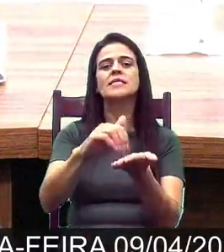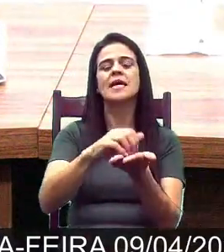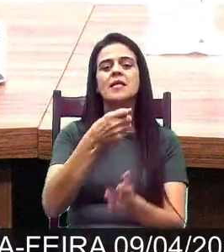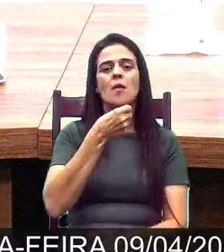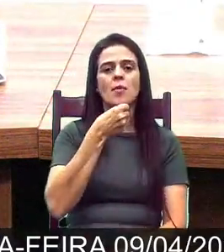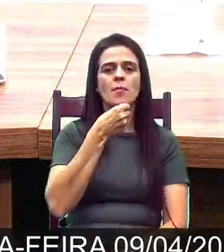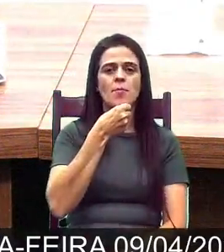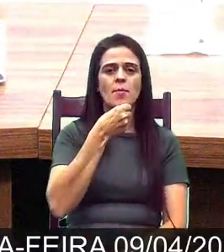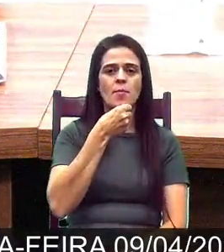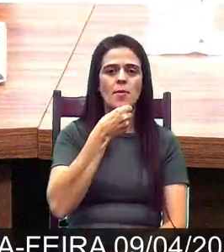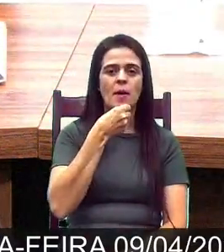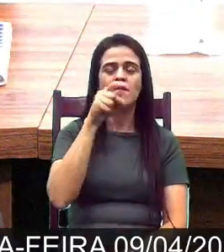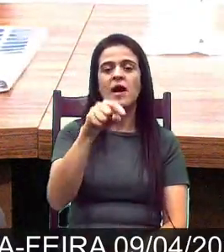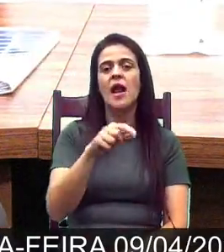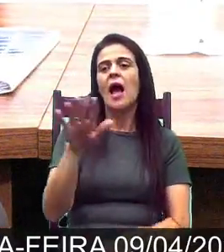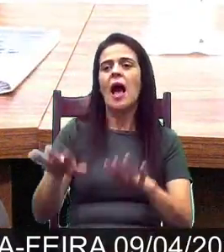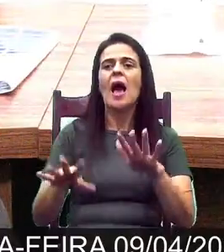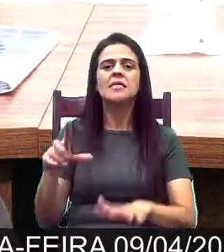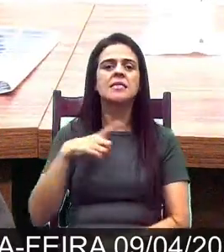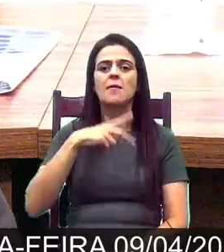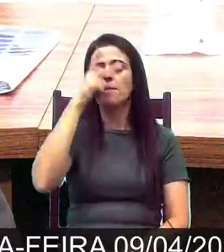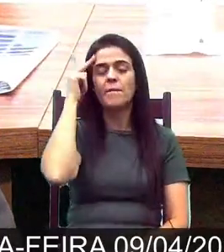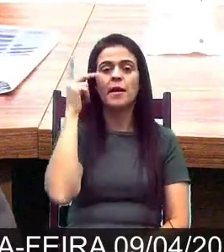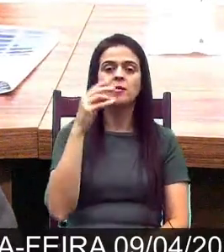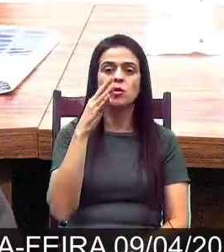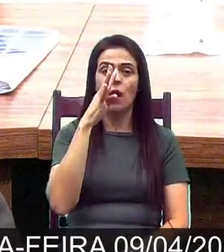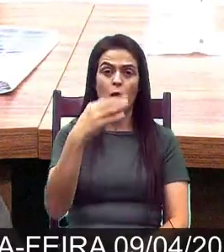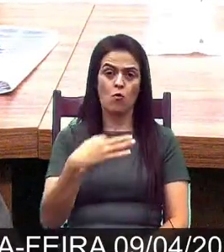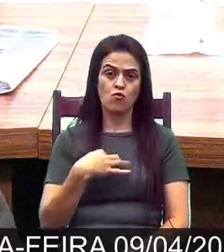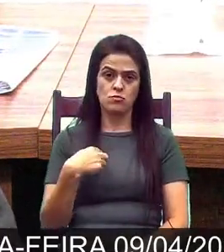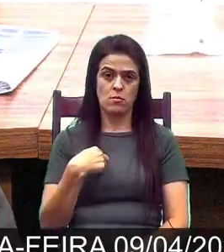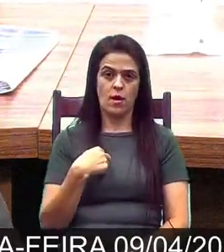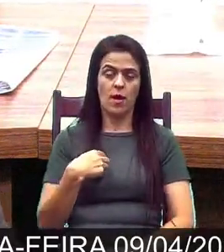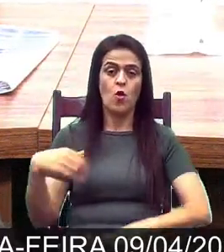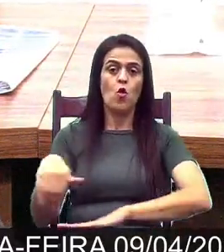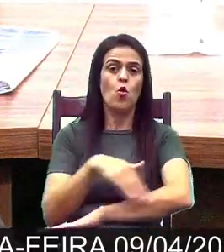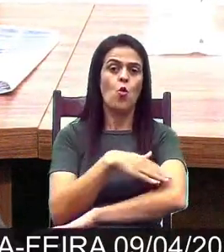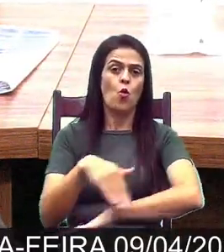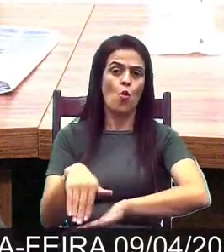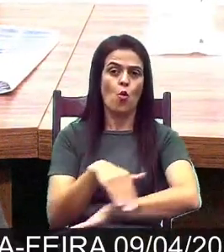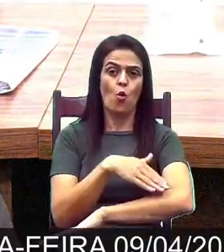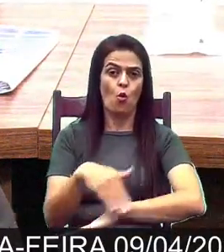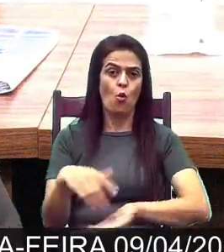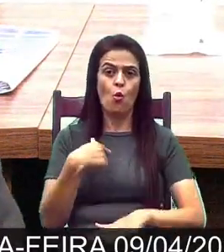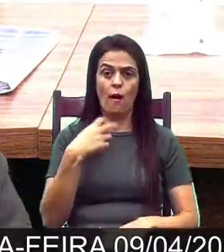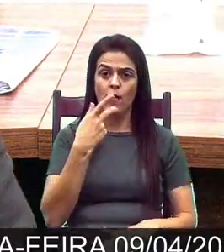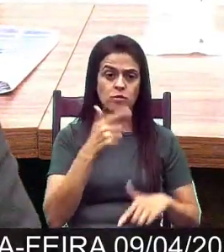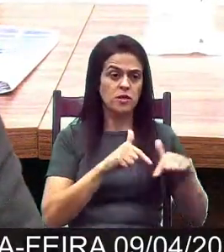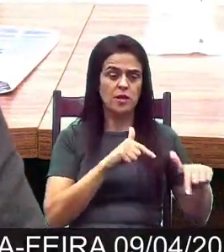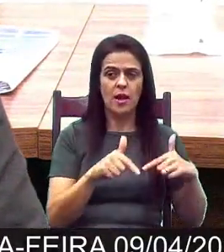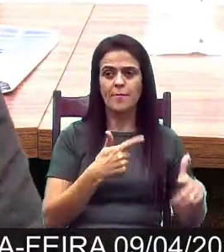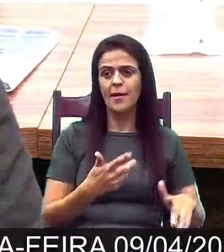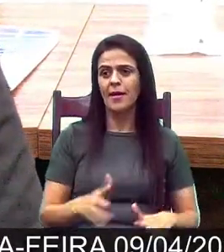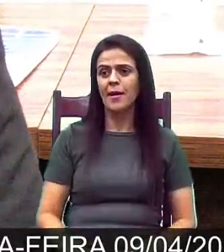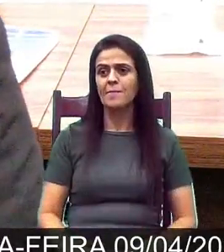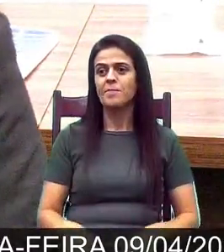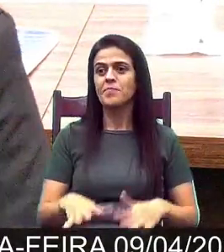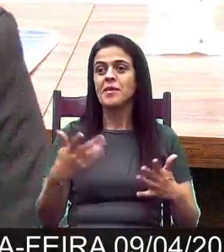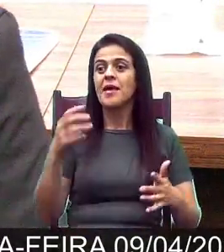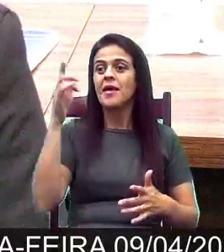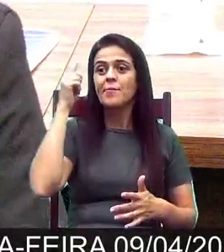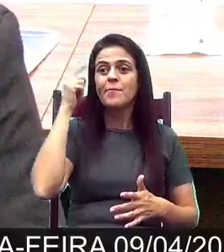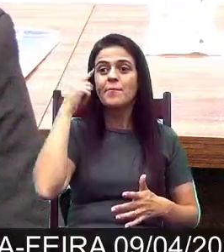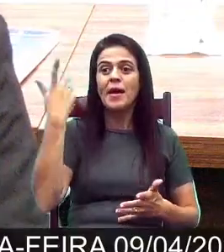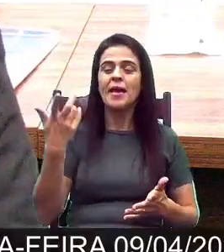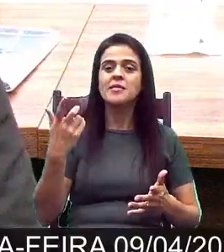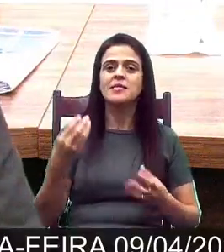fazer um trabalho na rua aí. E o pior de tudo, se eu fosse criticado pela oposição, tudo bem, mas eu sou criticado pelo